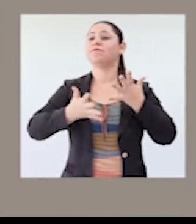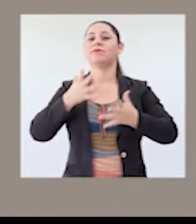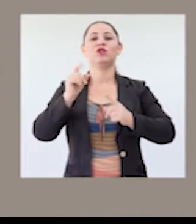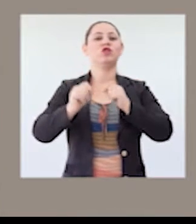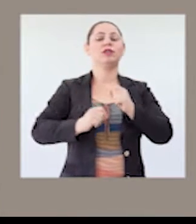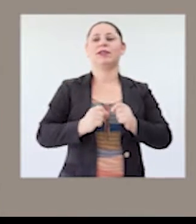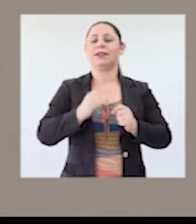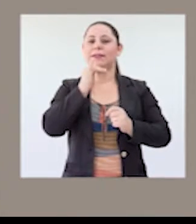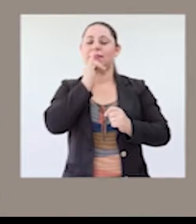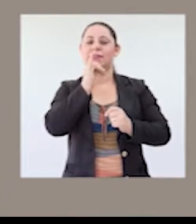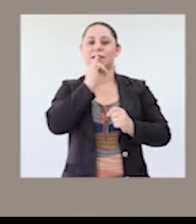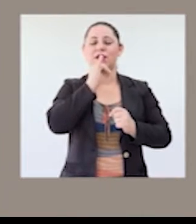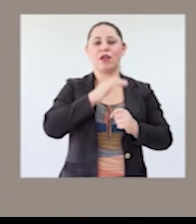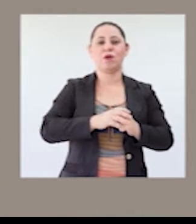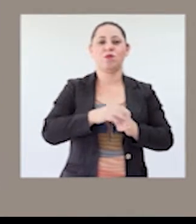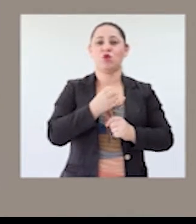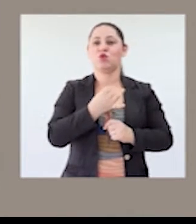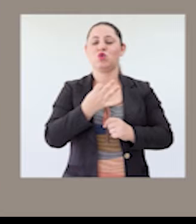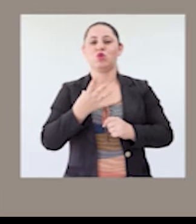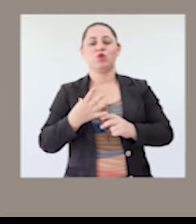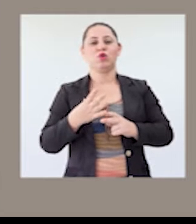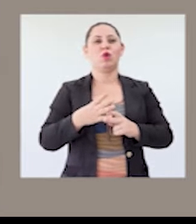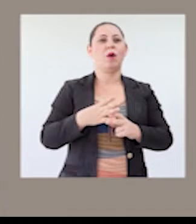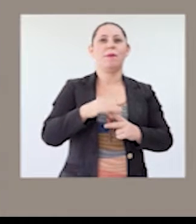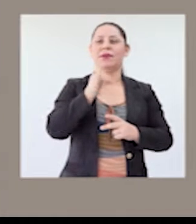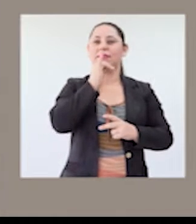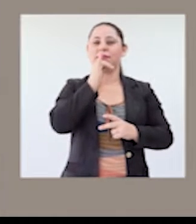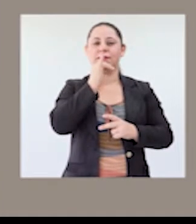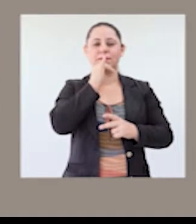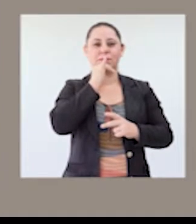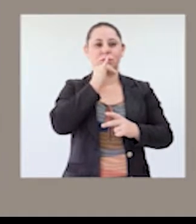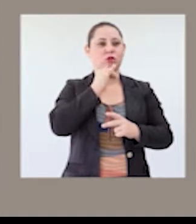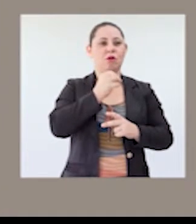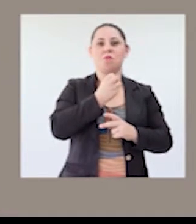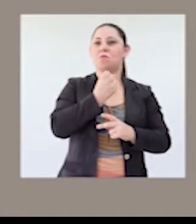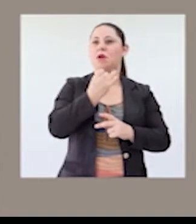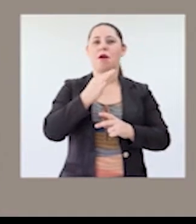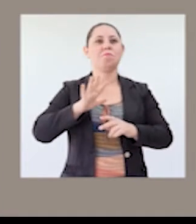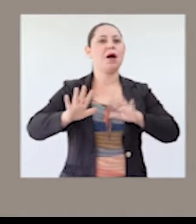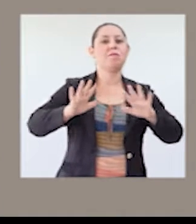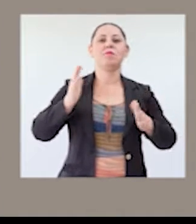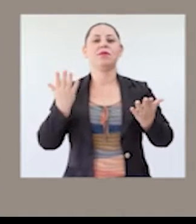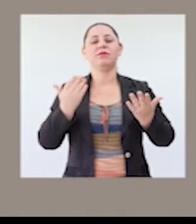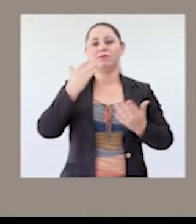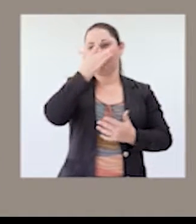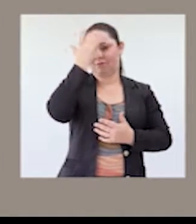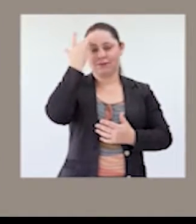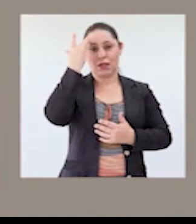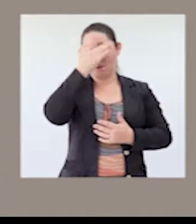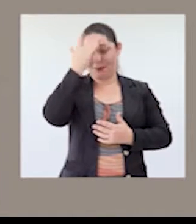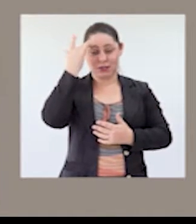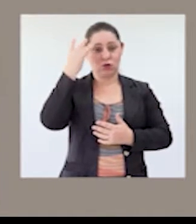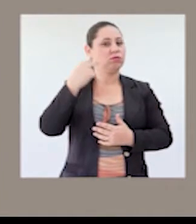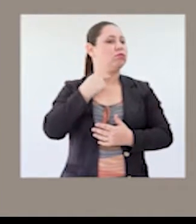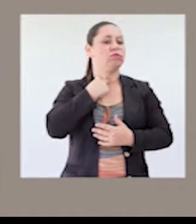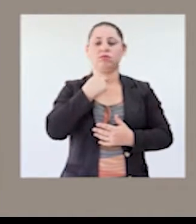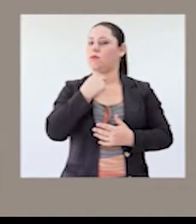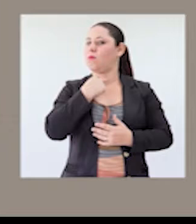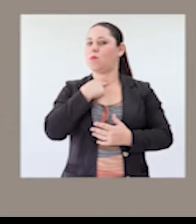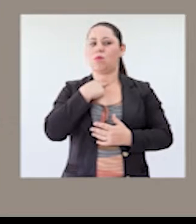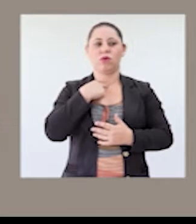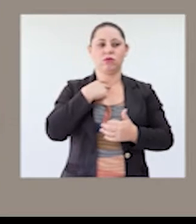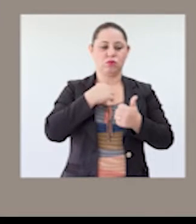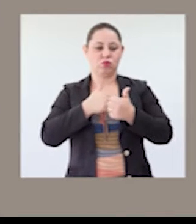mãos para expressar, né, o seu slogan de campanha. Então, o cabo eleitoral, o candidato, ele não pode ficar